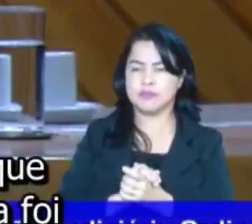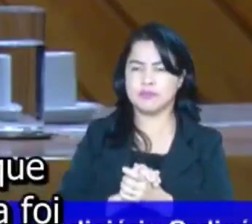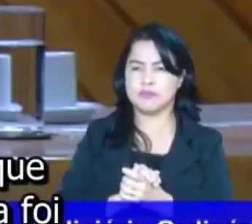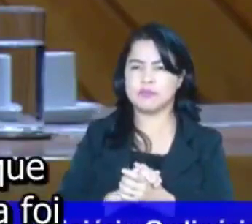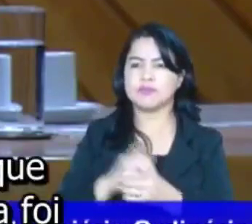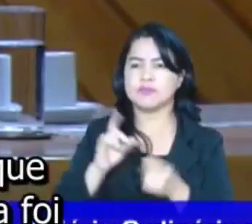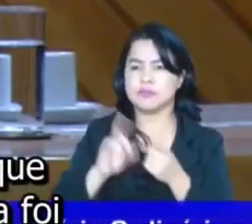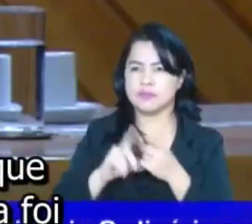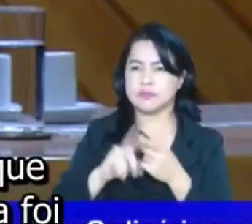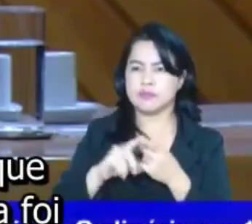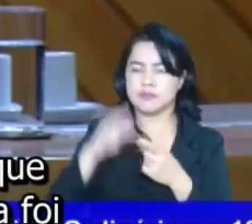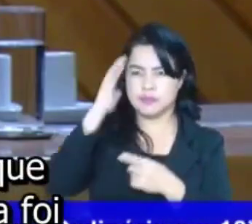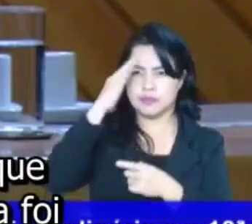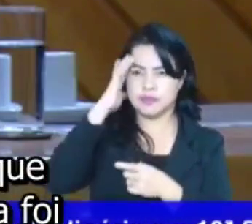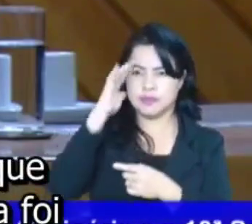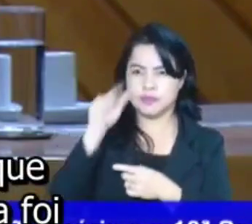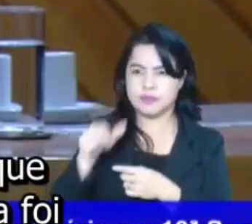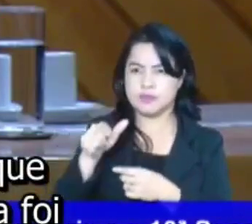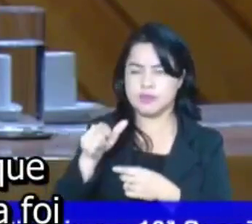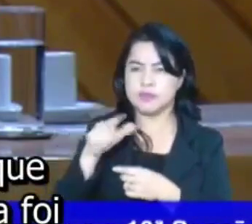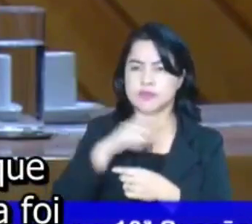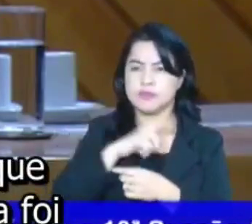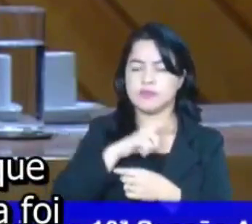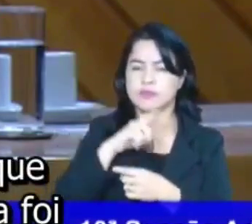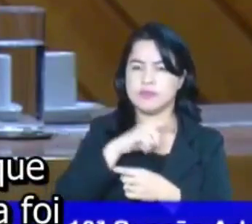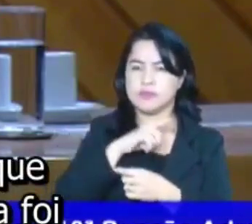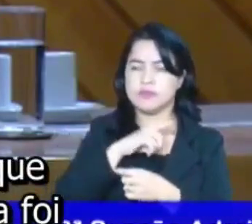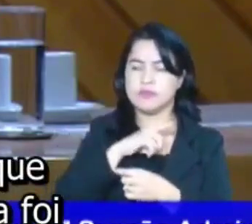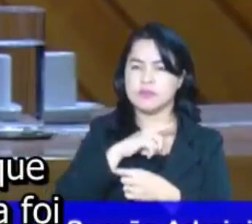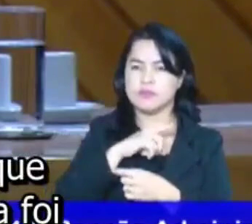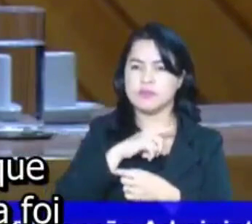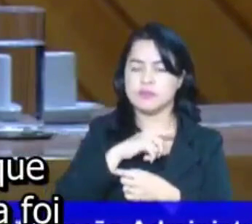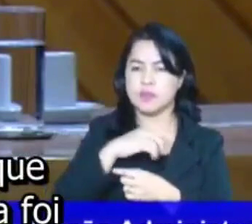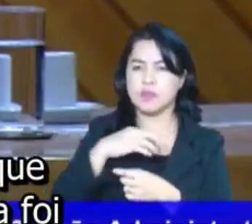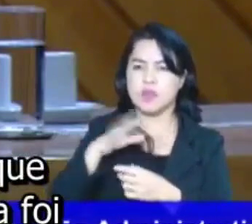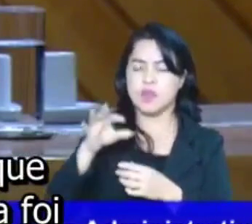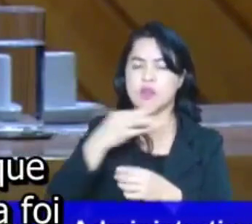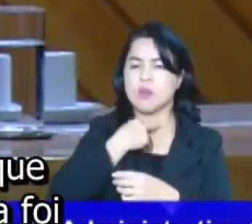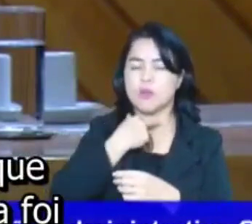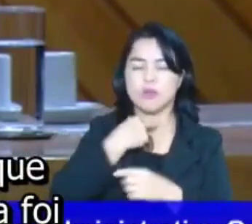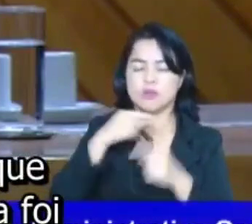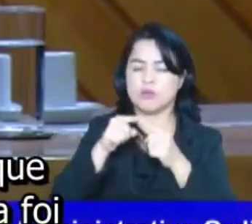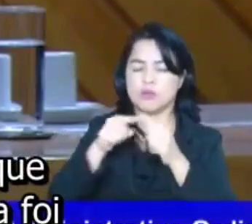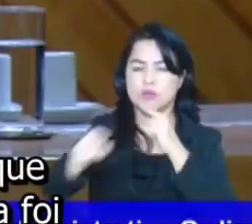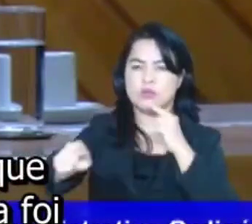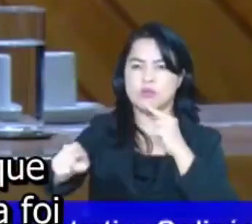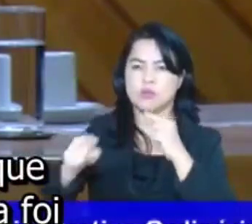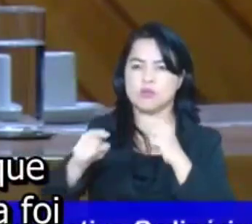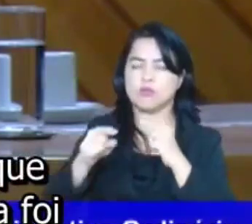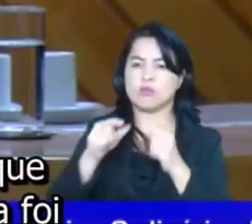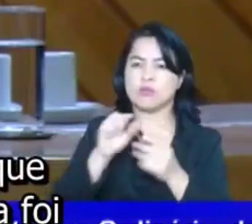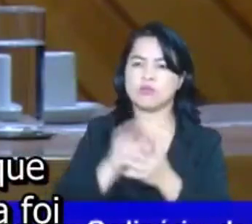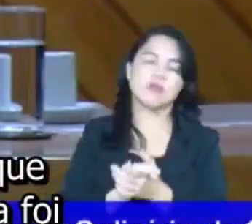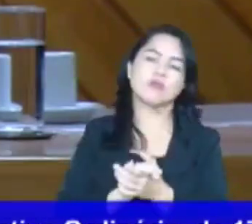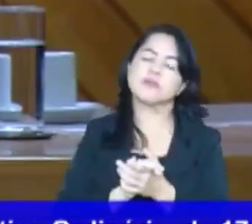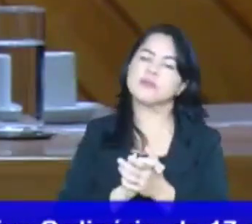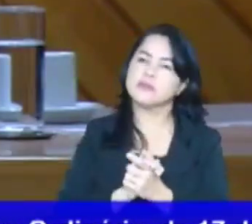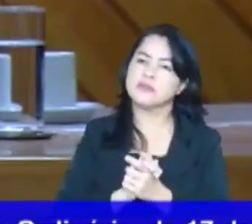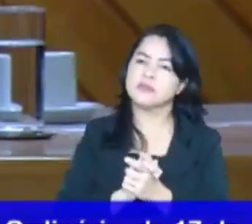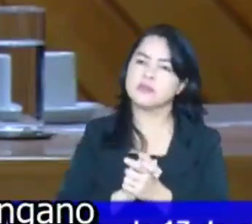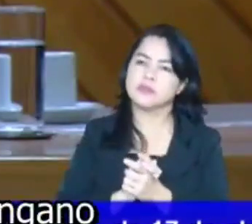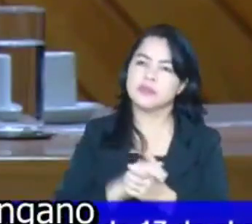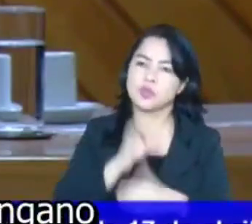Considerando, então, isso, e por um critério de isonomia, uma vez que essa decisão do Tribunal Superior Eleitoral